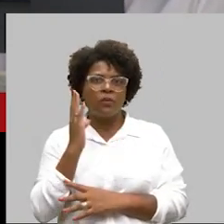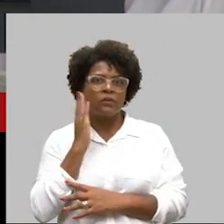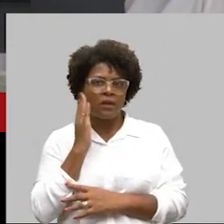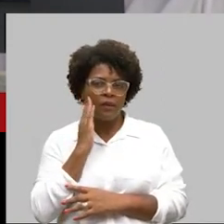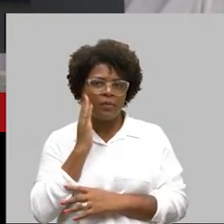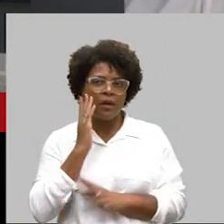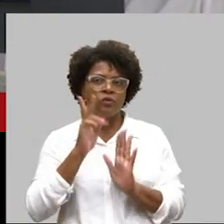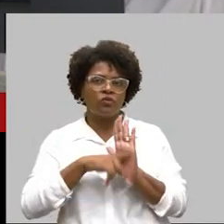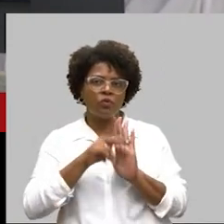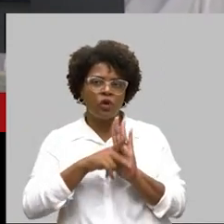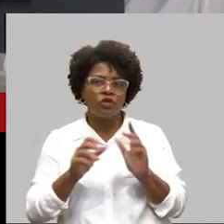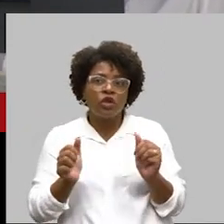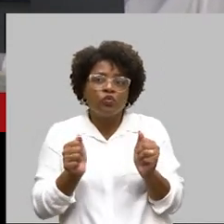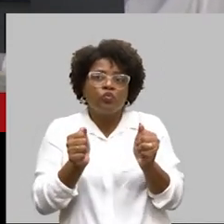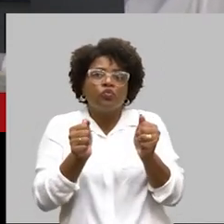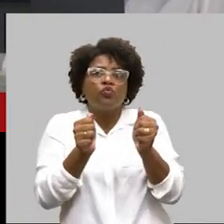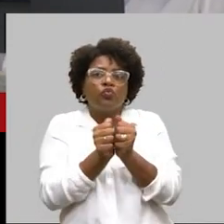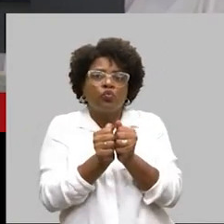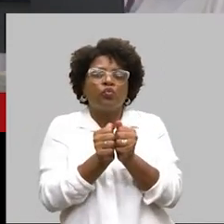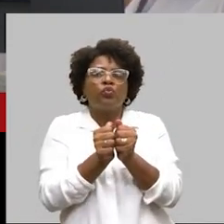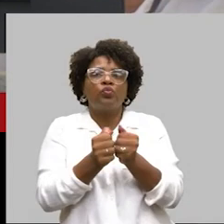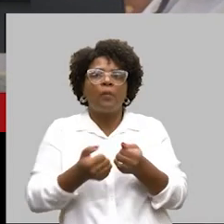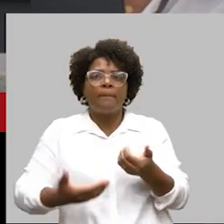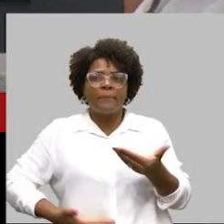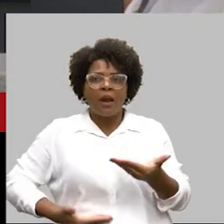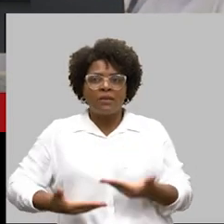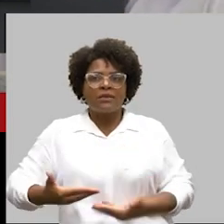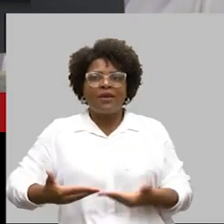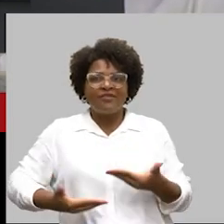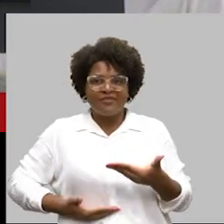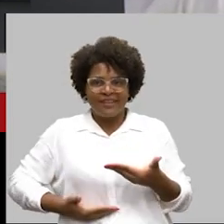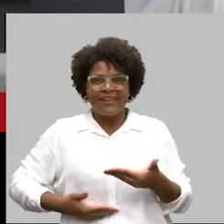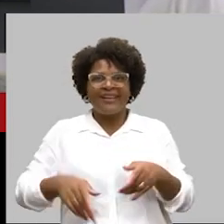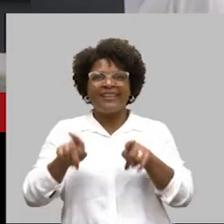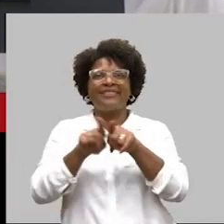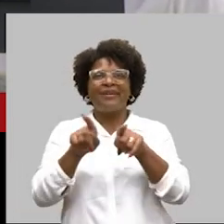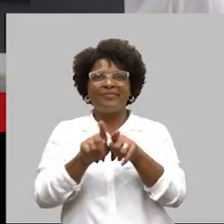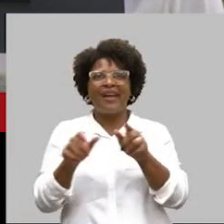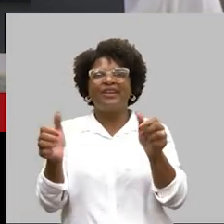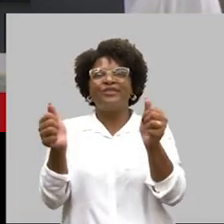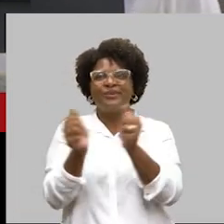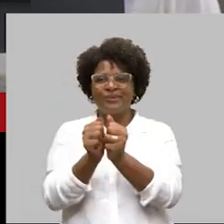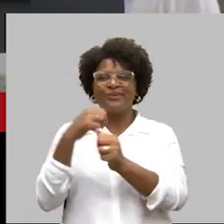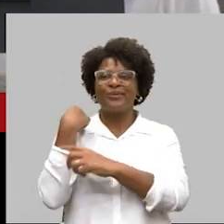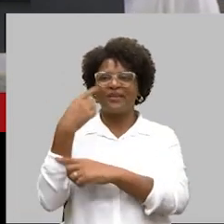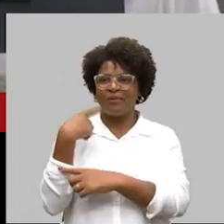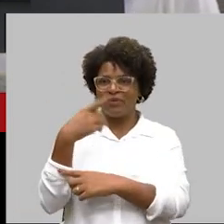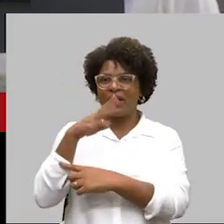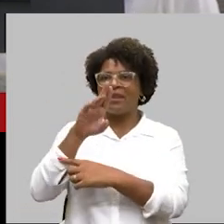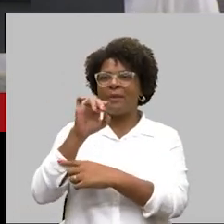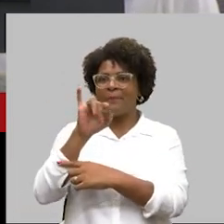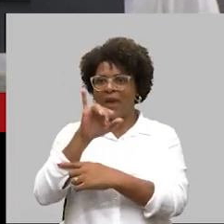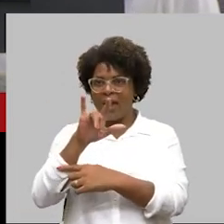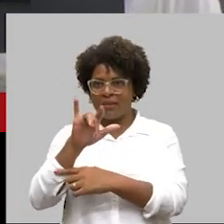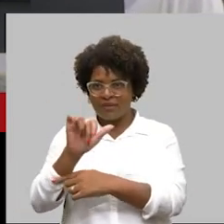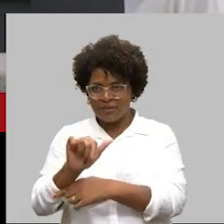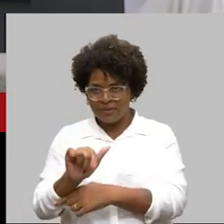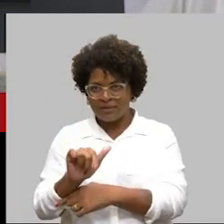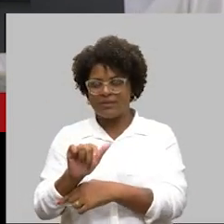servir que conta com a Beatriz também somos juntos para servir nós sabemos da